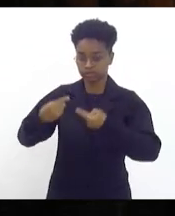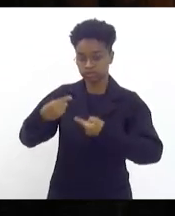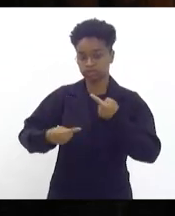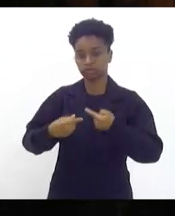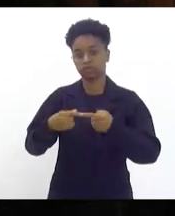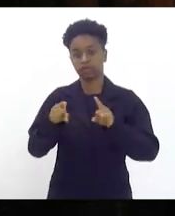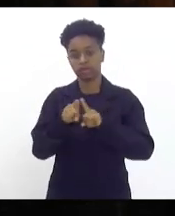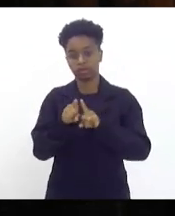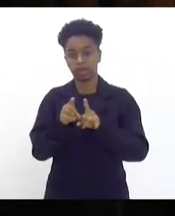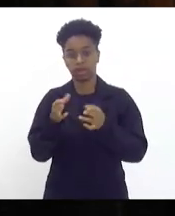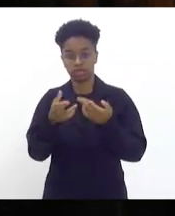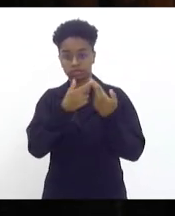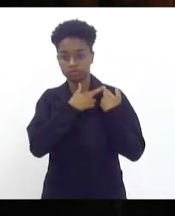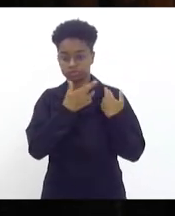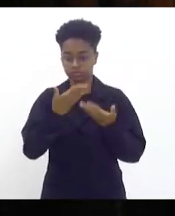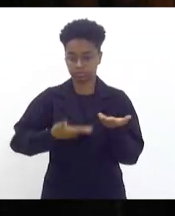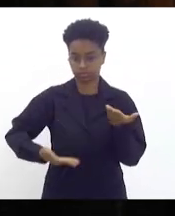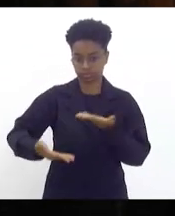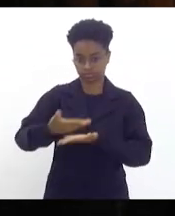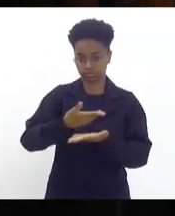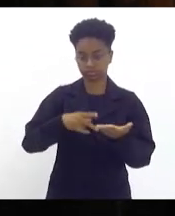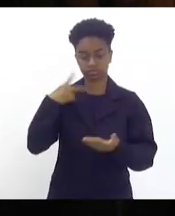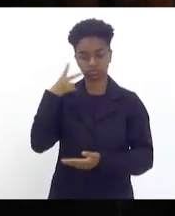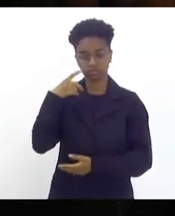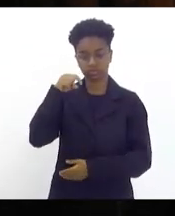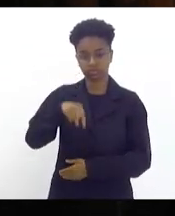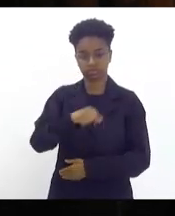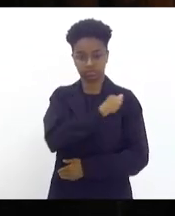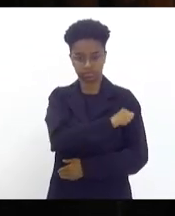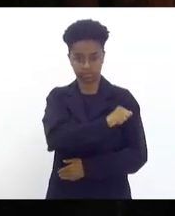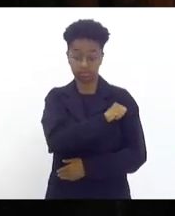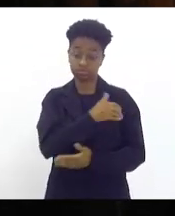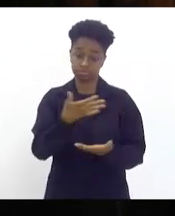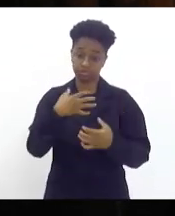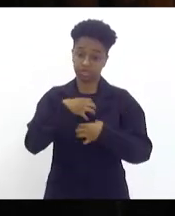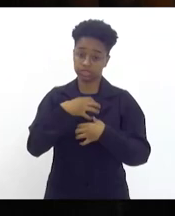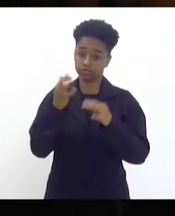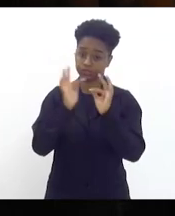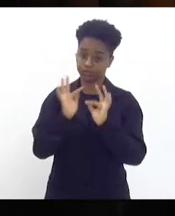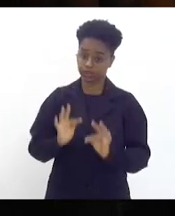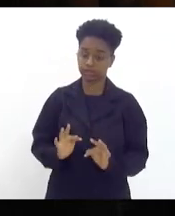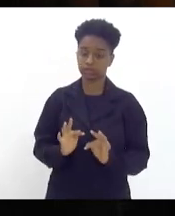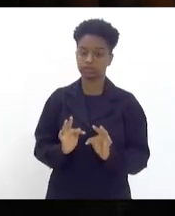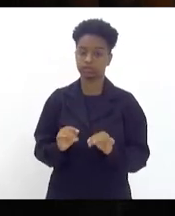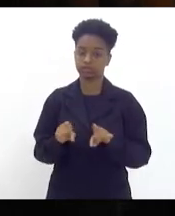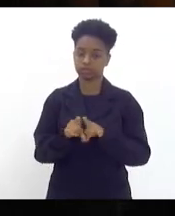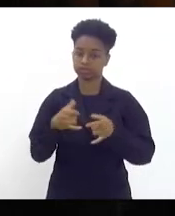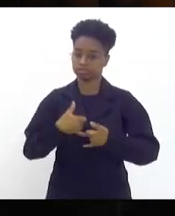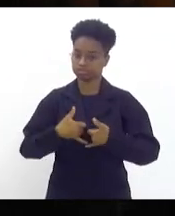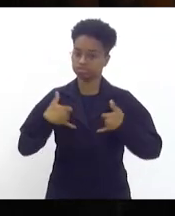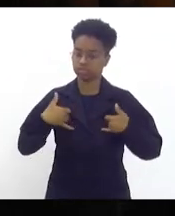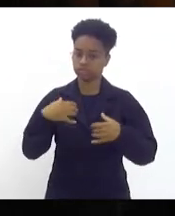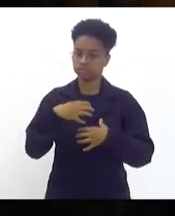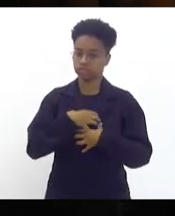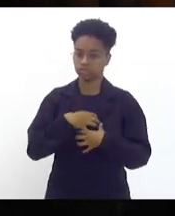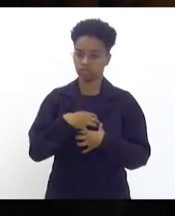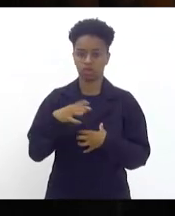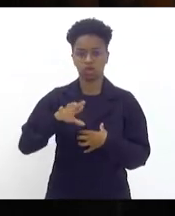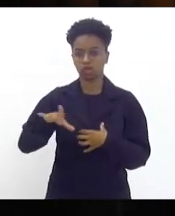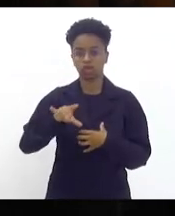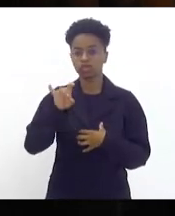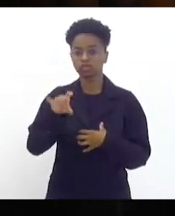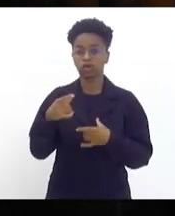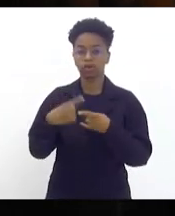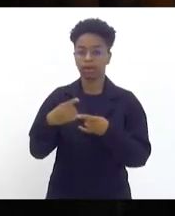com os vereadores da cidade do Rio de Janeiro fico muito feliz e orgulhoso não só por